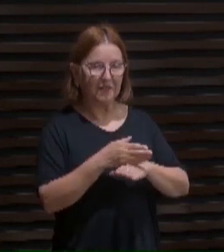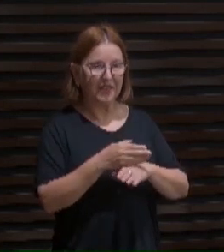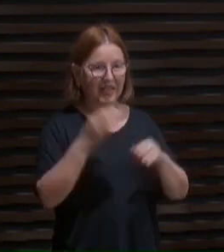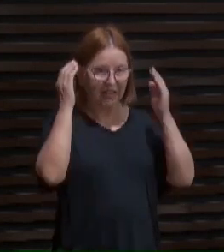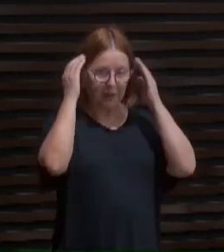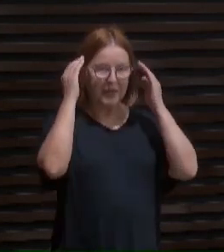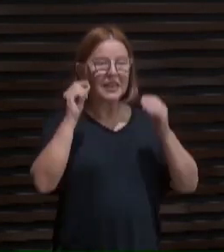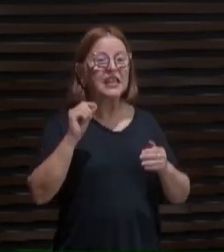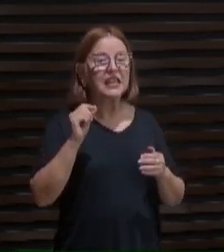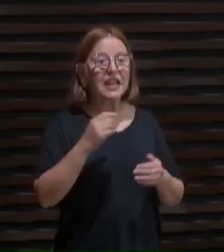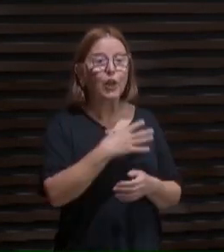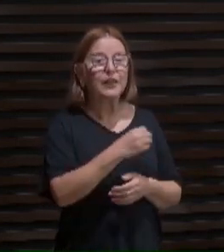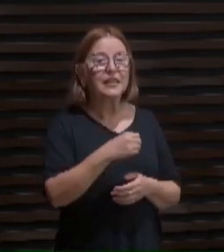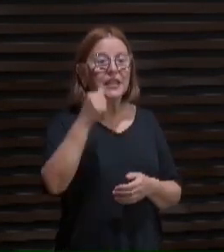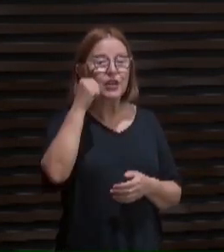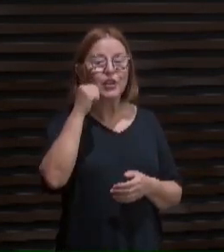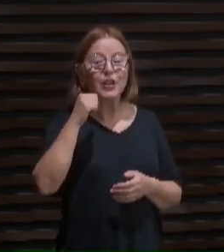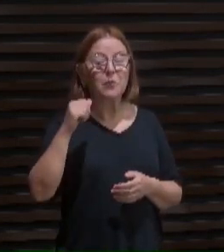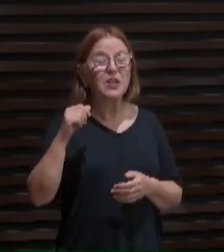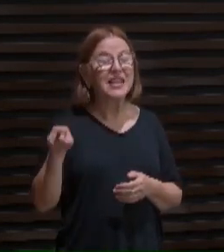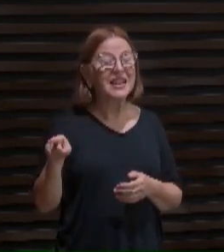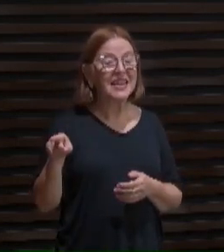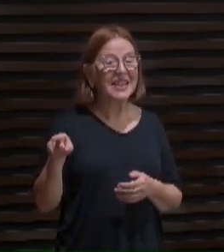mulher. Quem é o descendente da mulher?